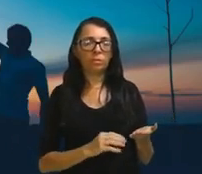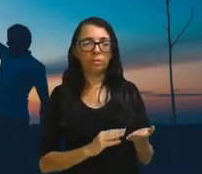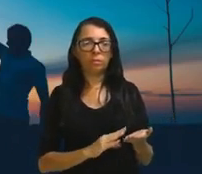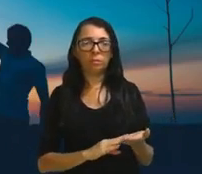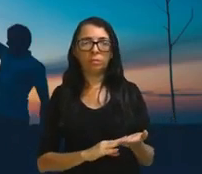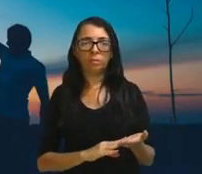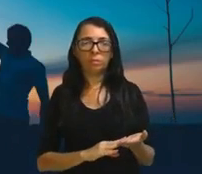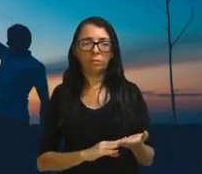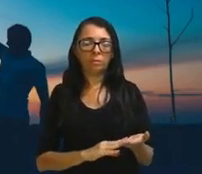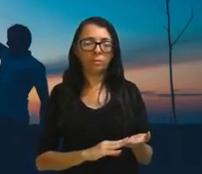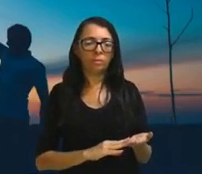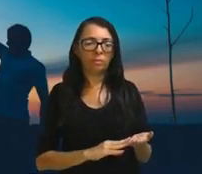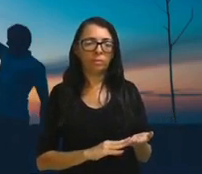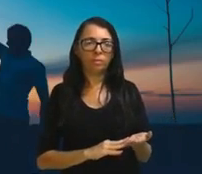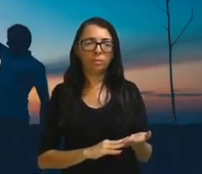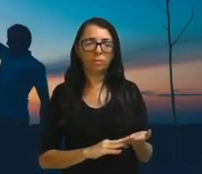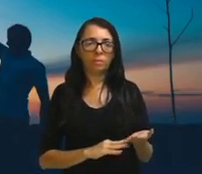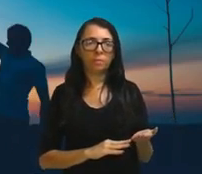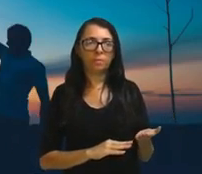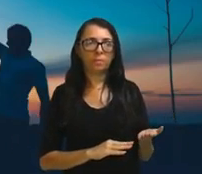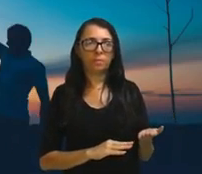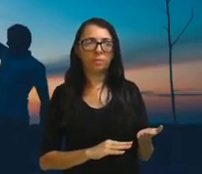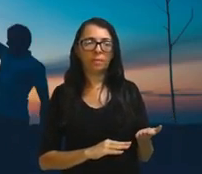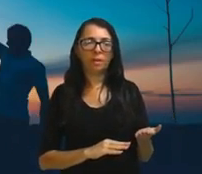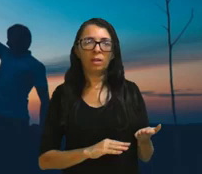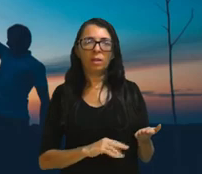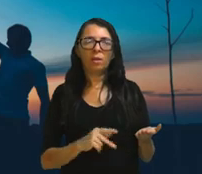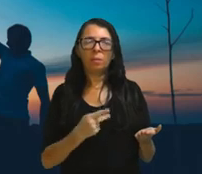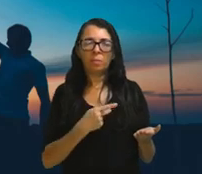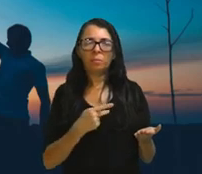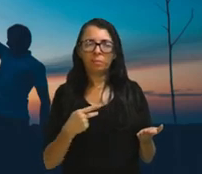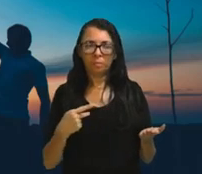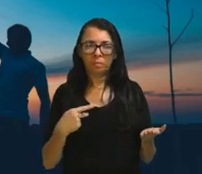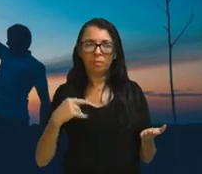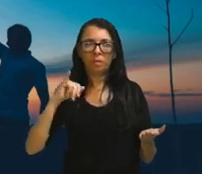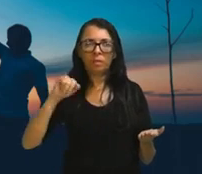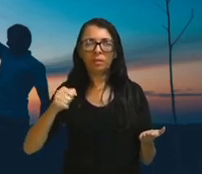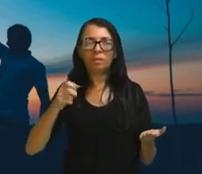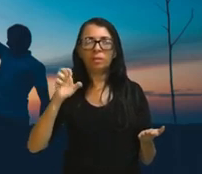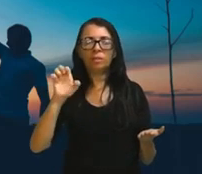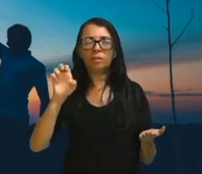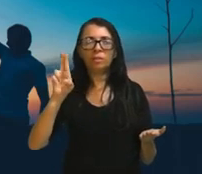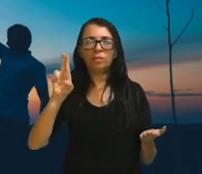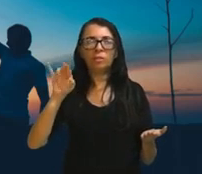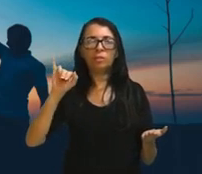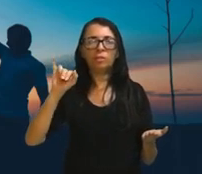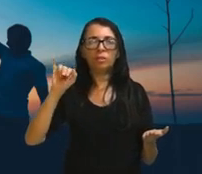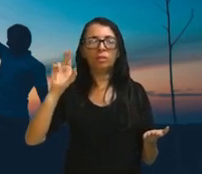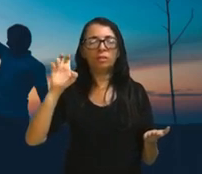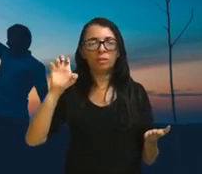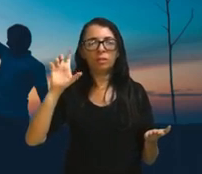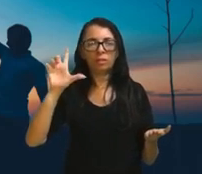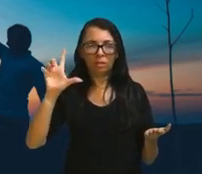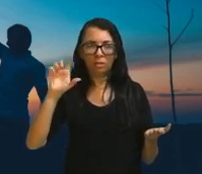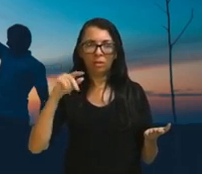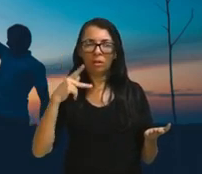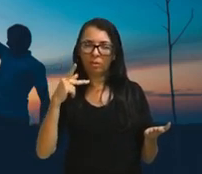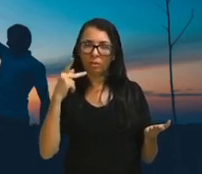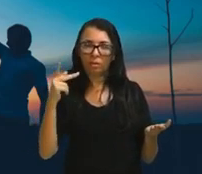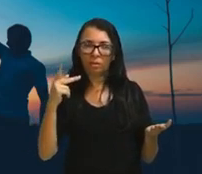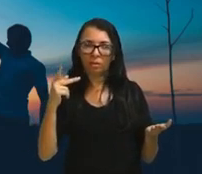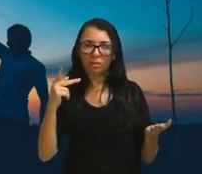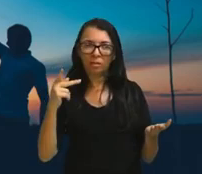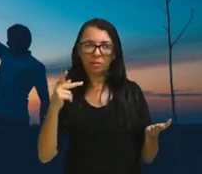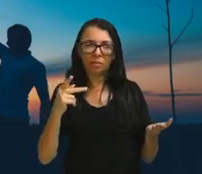no meu coração. Me alegro muito quando leio esse versículo. E